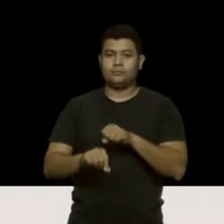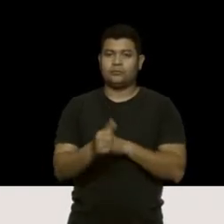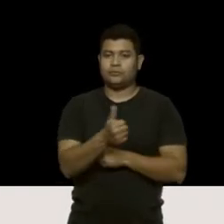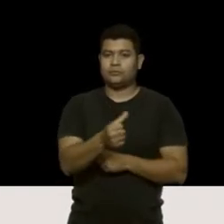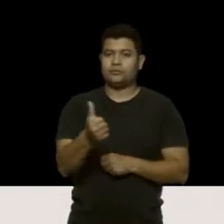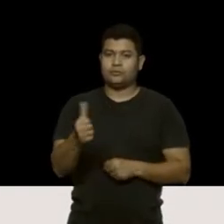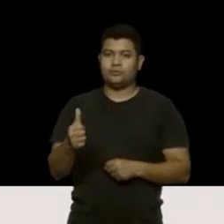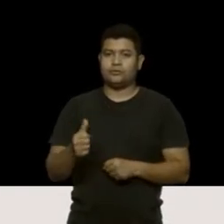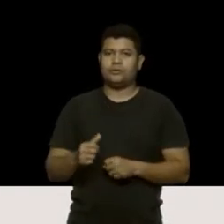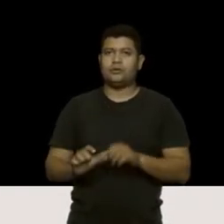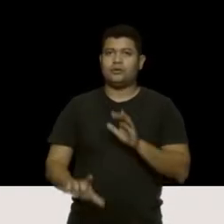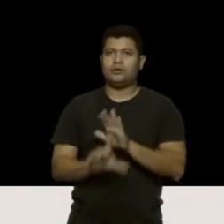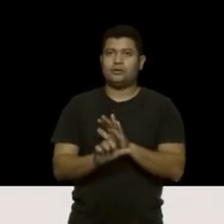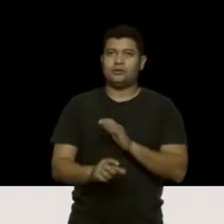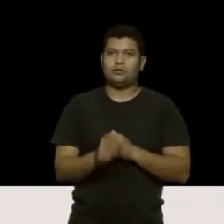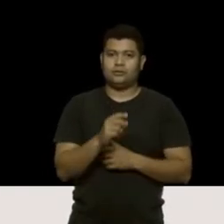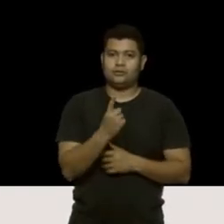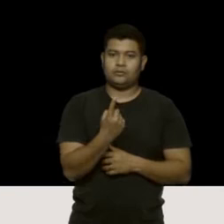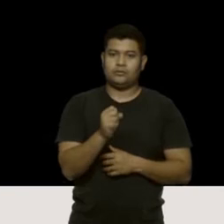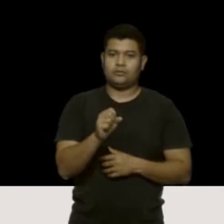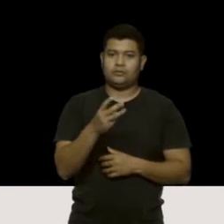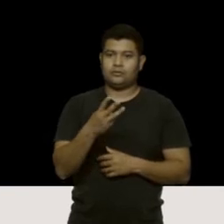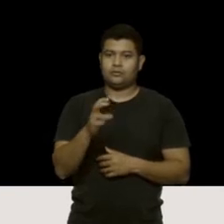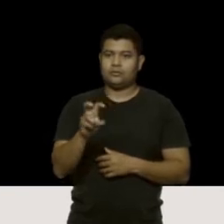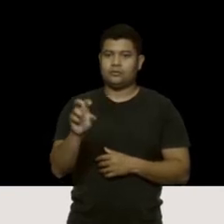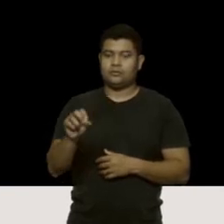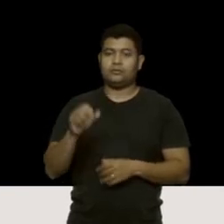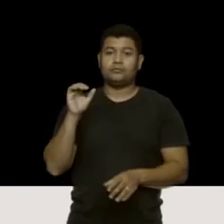18.350/2022. Em votação.